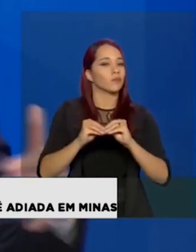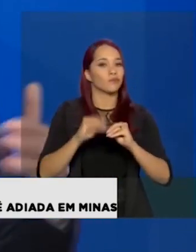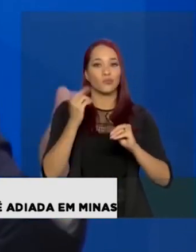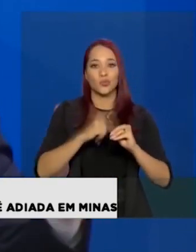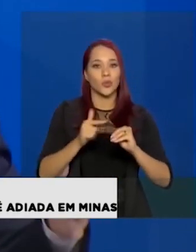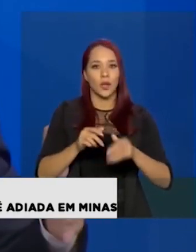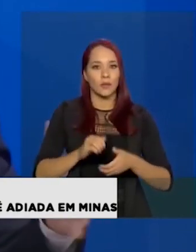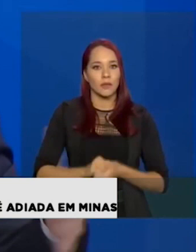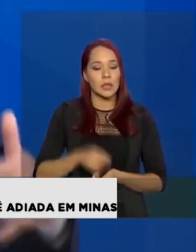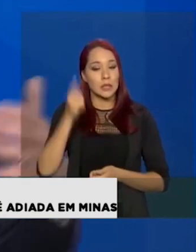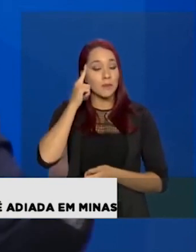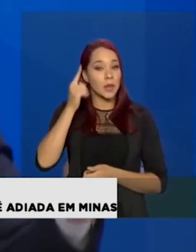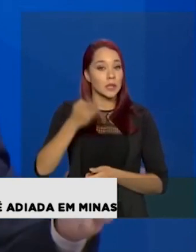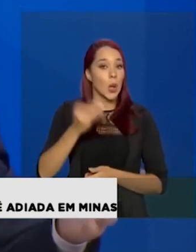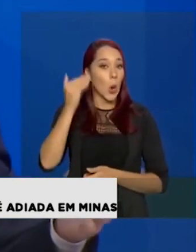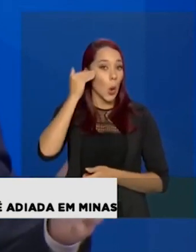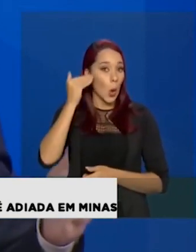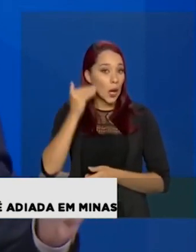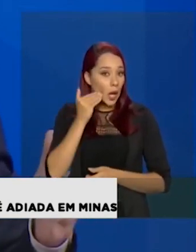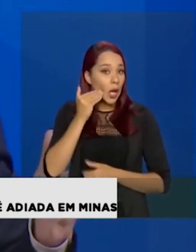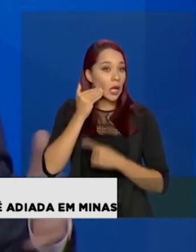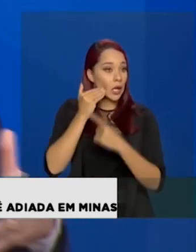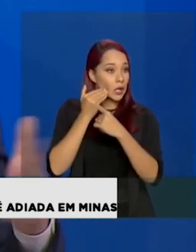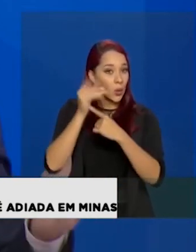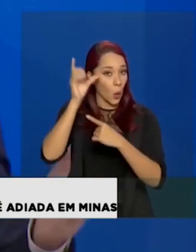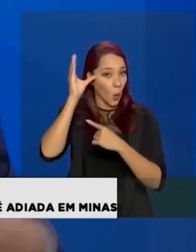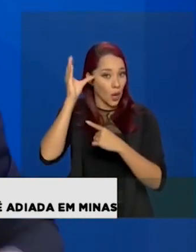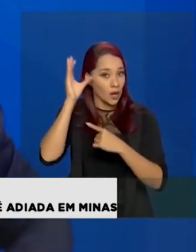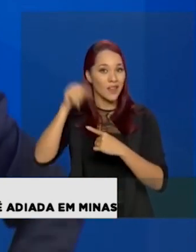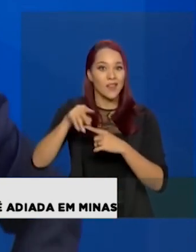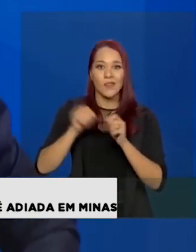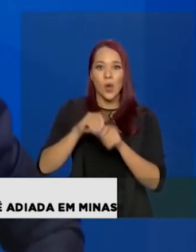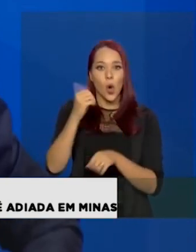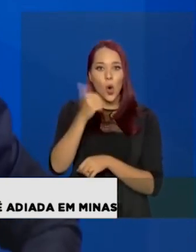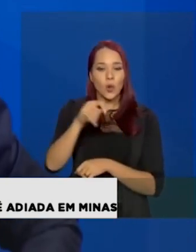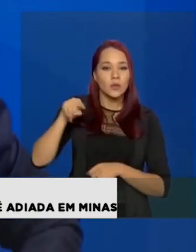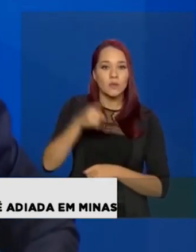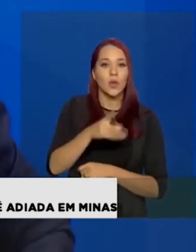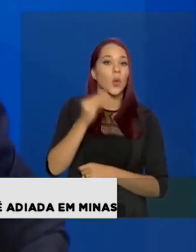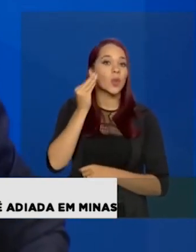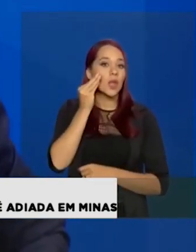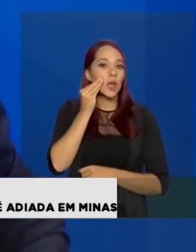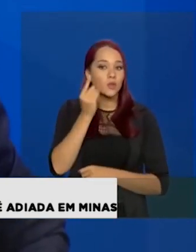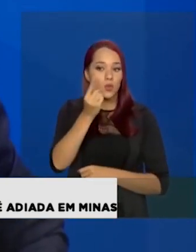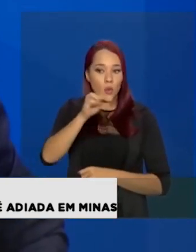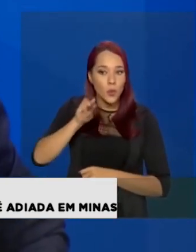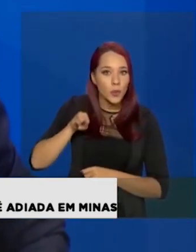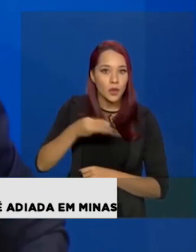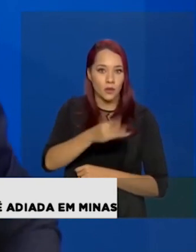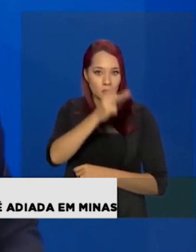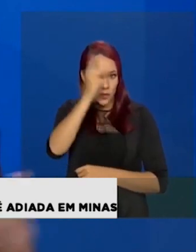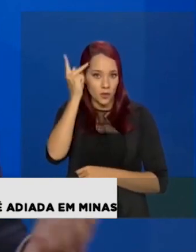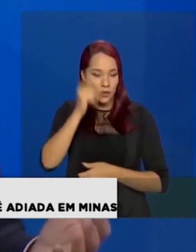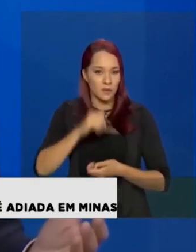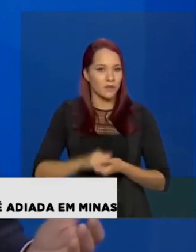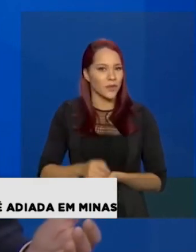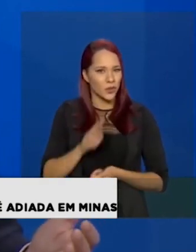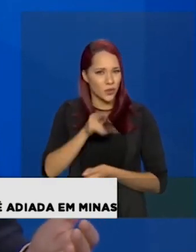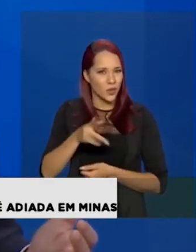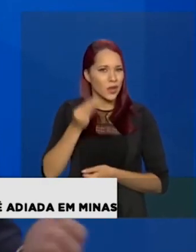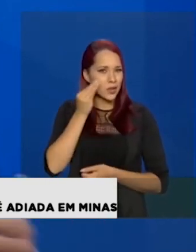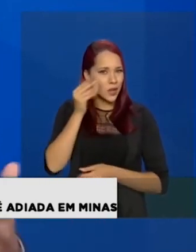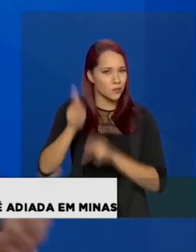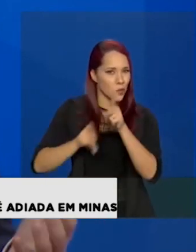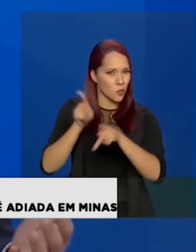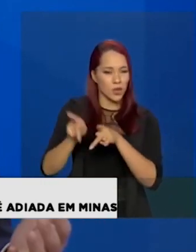Se vocês imaginarem a Coreia do Sul, que é uma referência, eles fizeram 11 mil testes por milhão de pessoas. Isso não é teste da